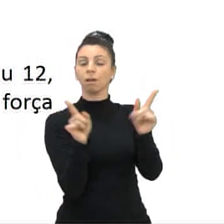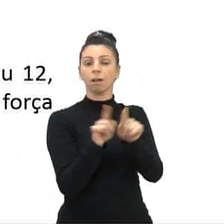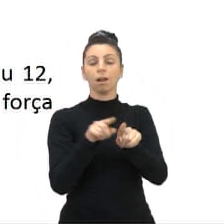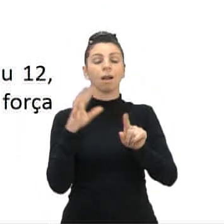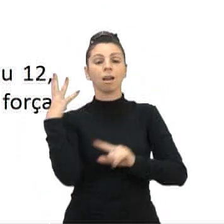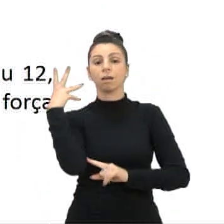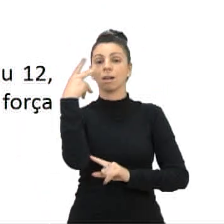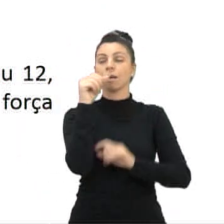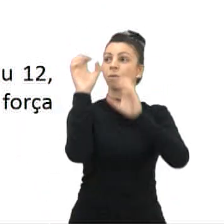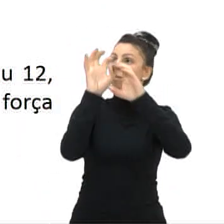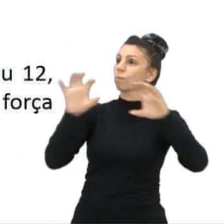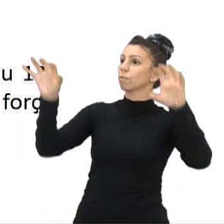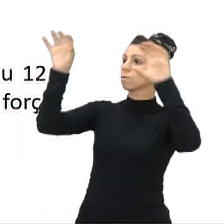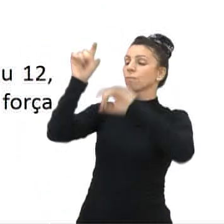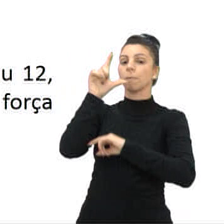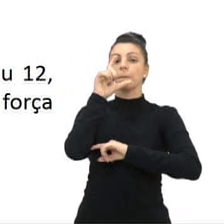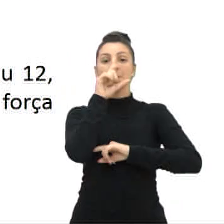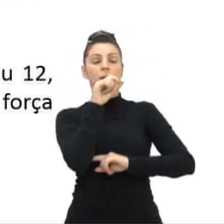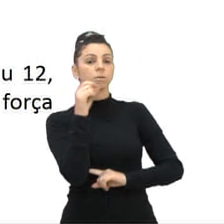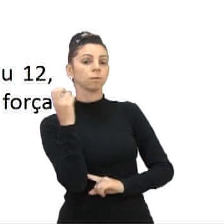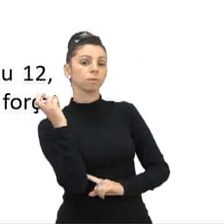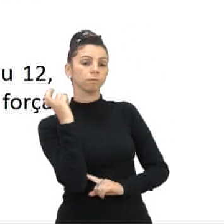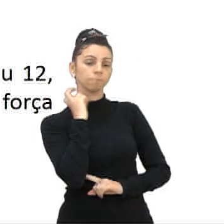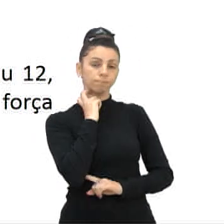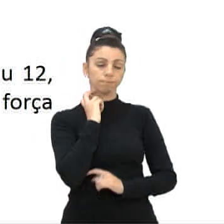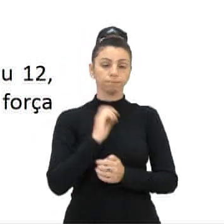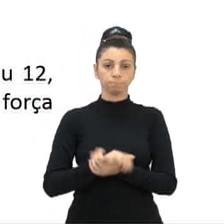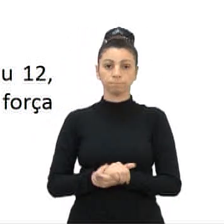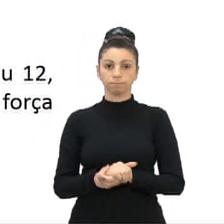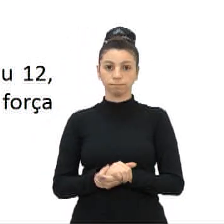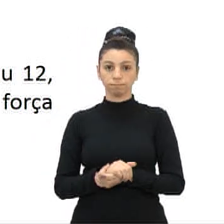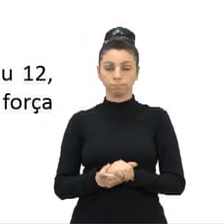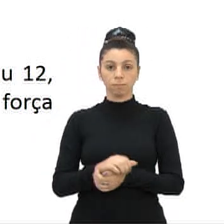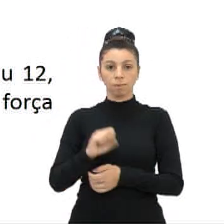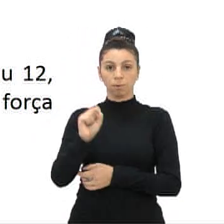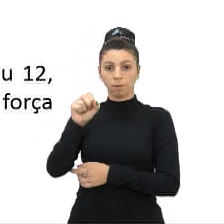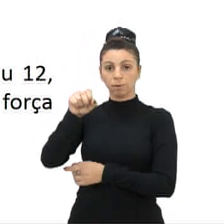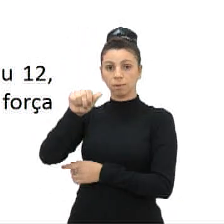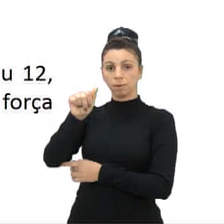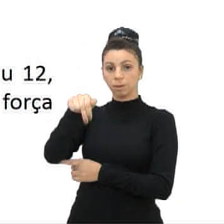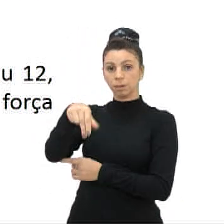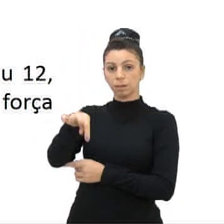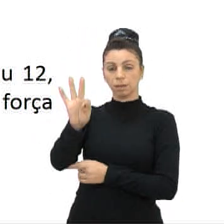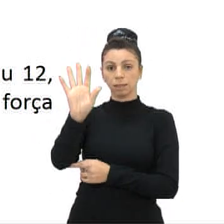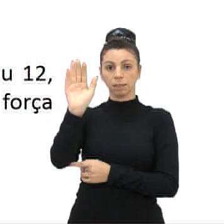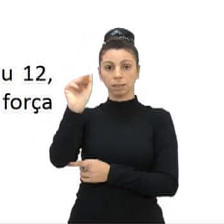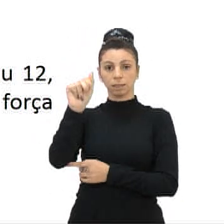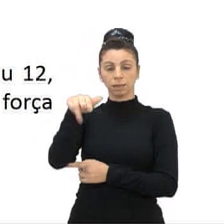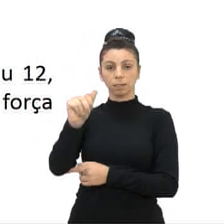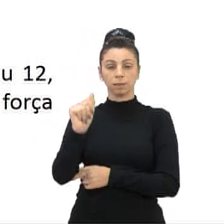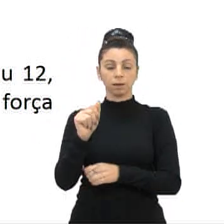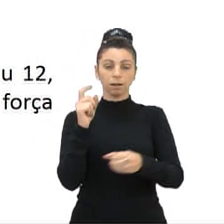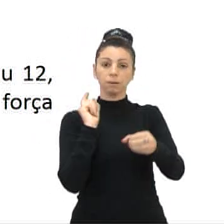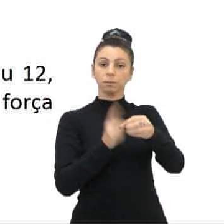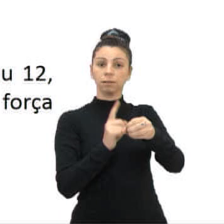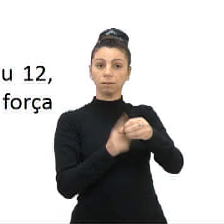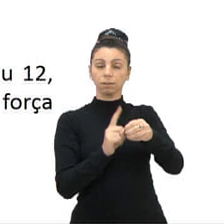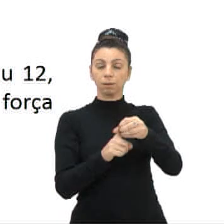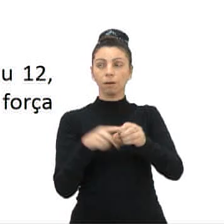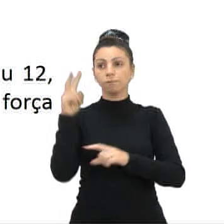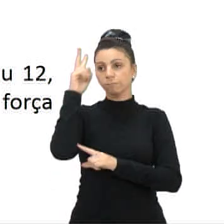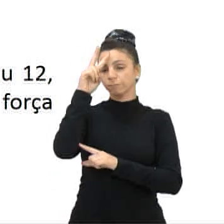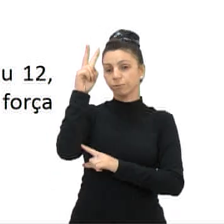mitológicos, nuvens, pássaros e vampiros. Em Santana, vi uma carroça que lembrava um